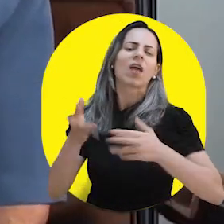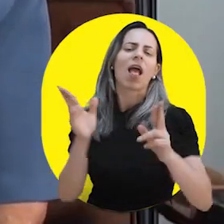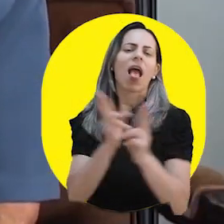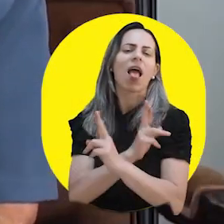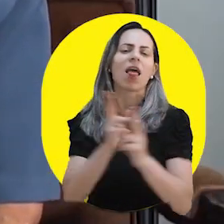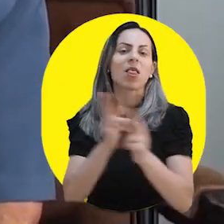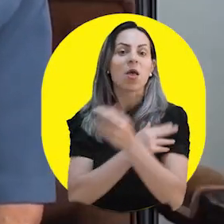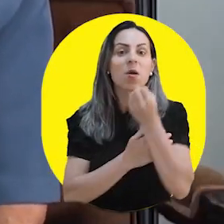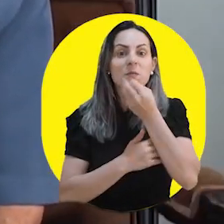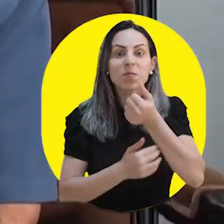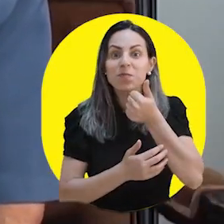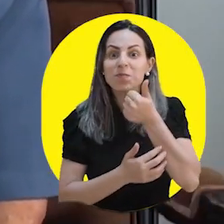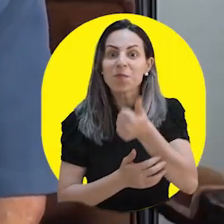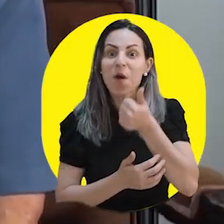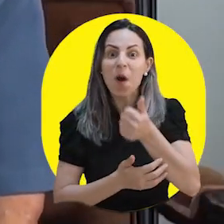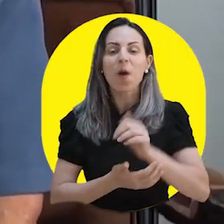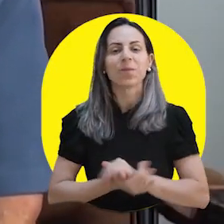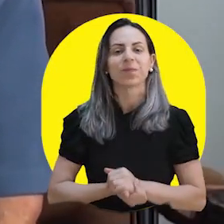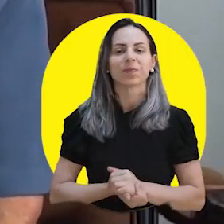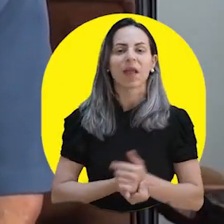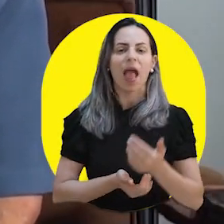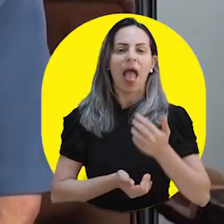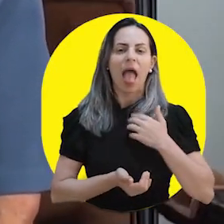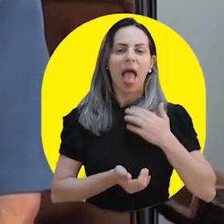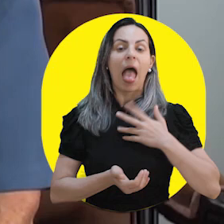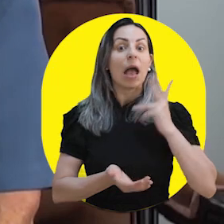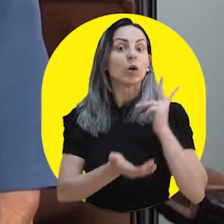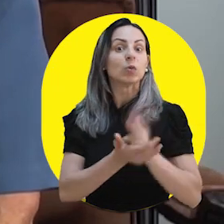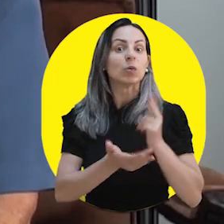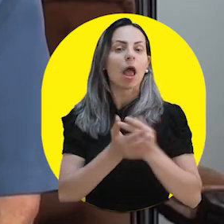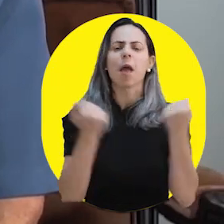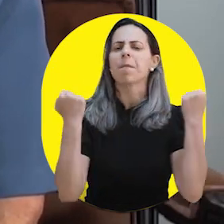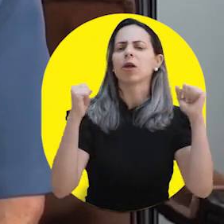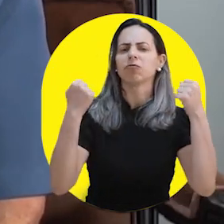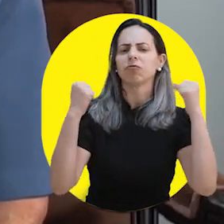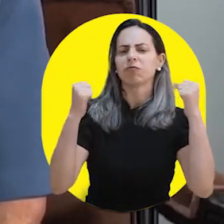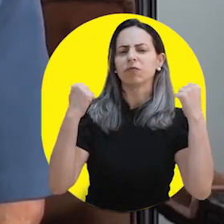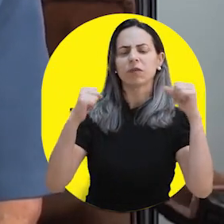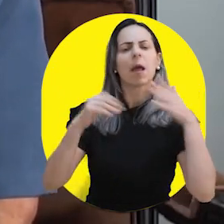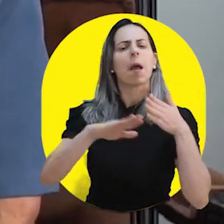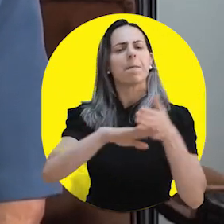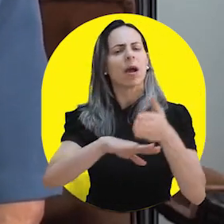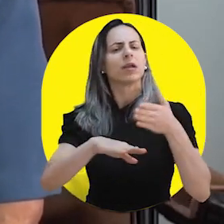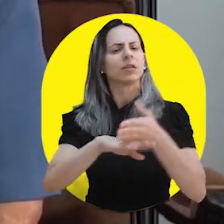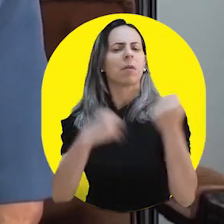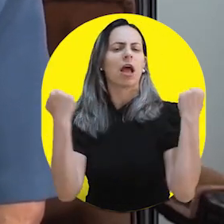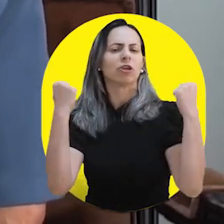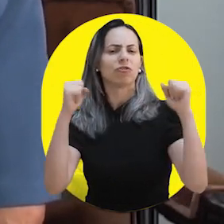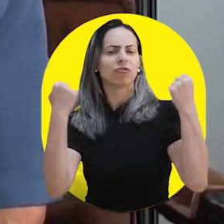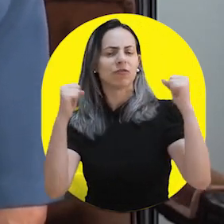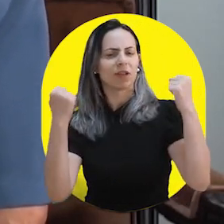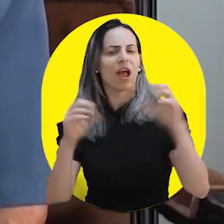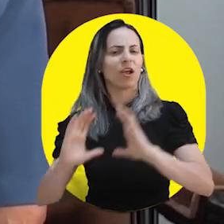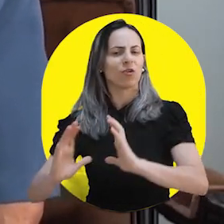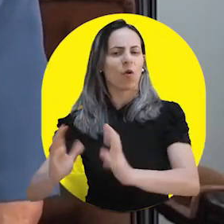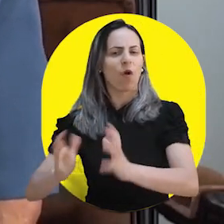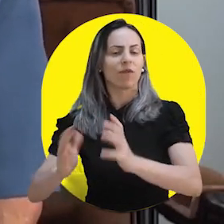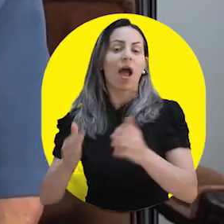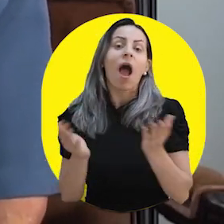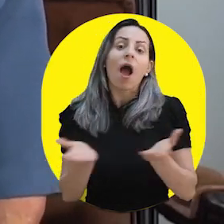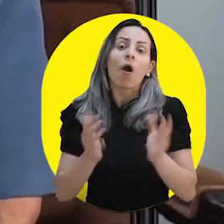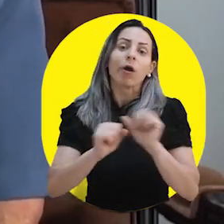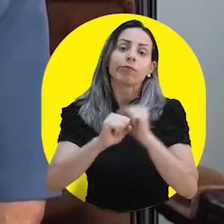relacionamento muito bom com todo mundo e eu sempre fiz muita atividade lá, né? Então a gente participava de todas as atividades